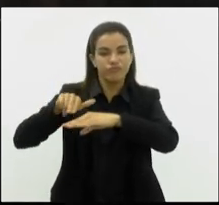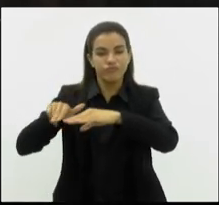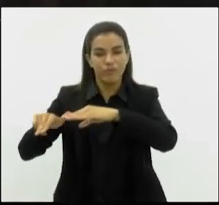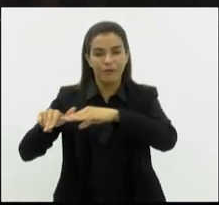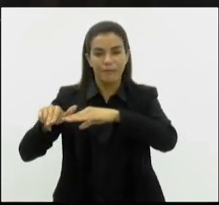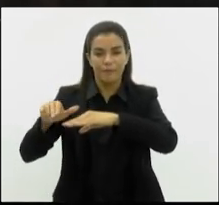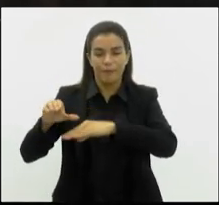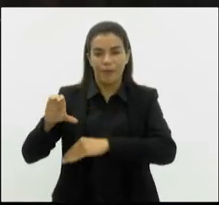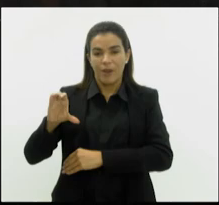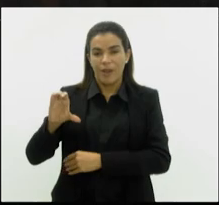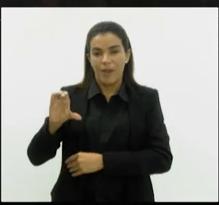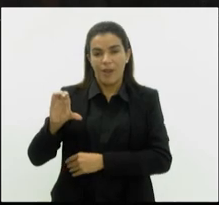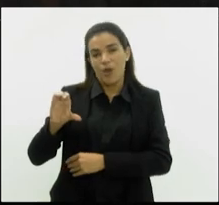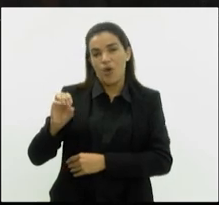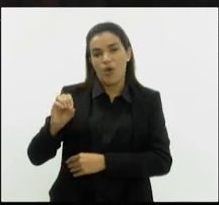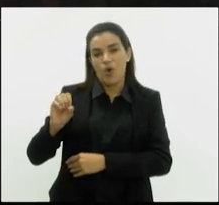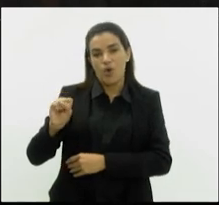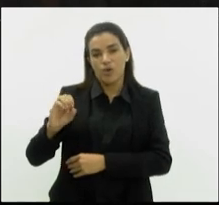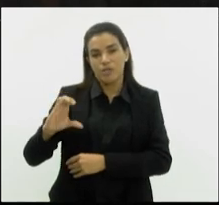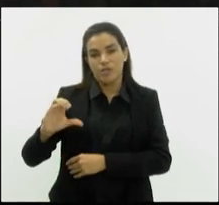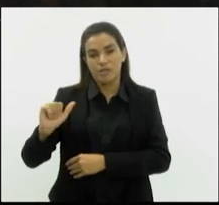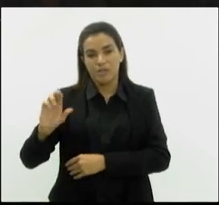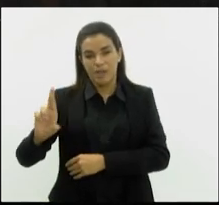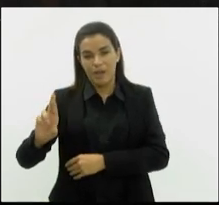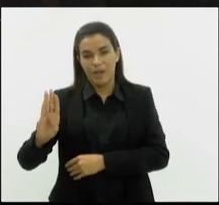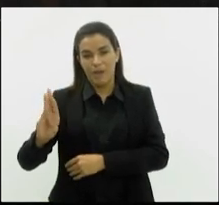Tiroteio entre milícias,